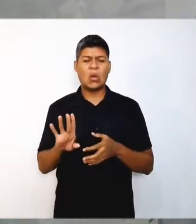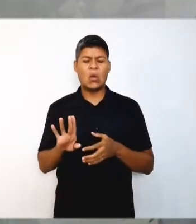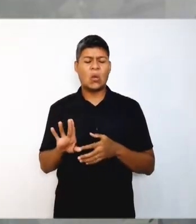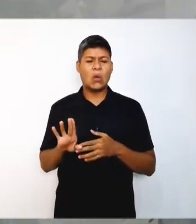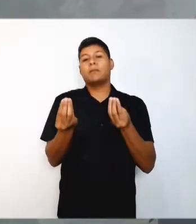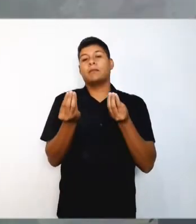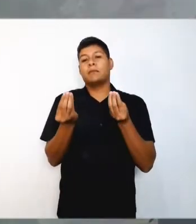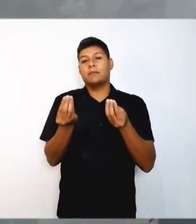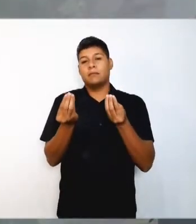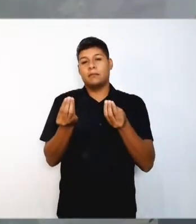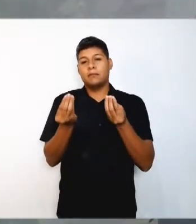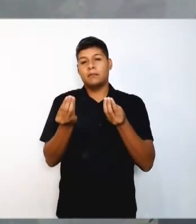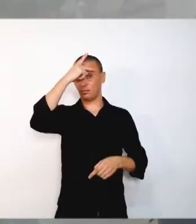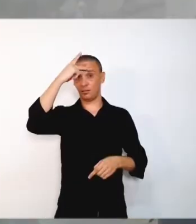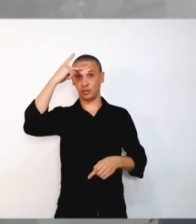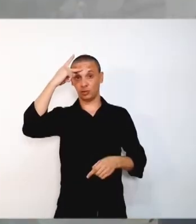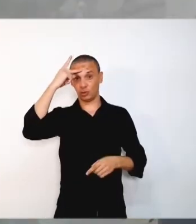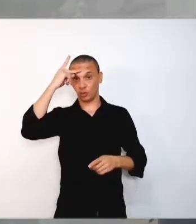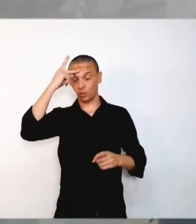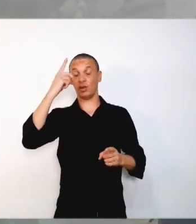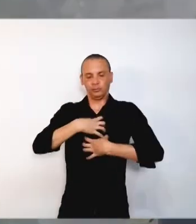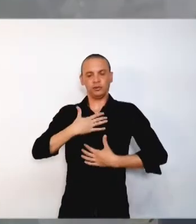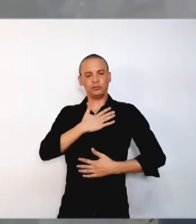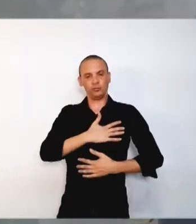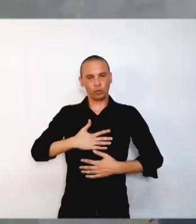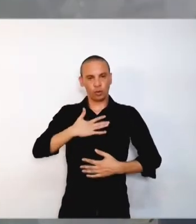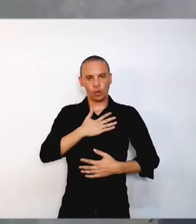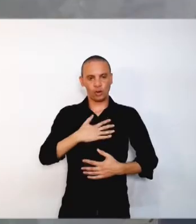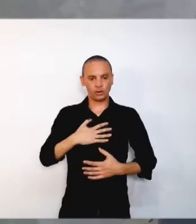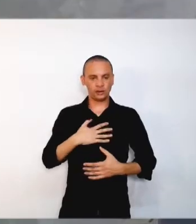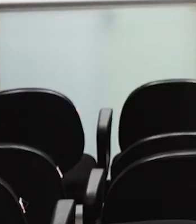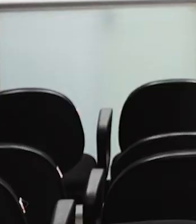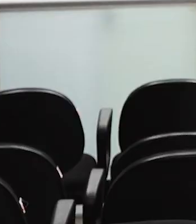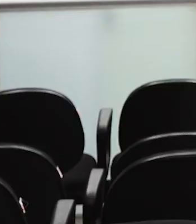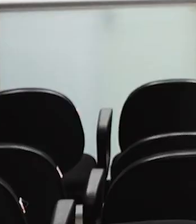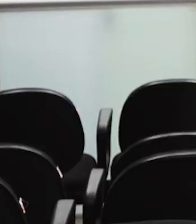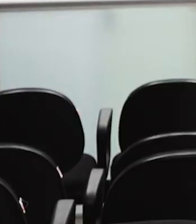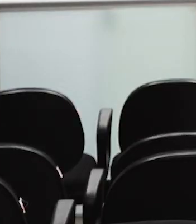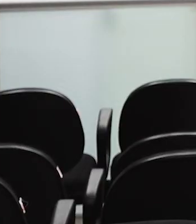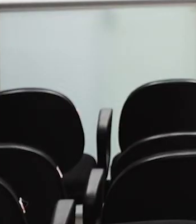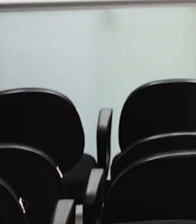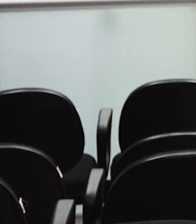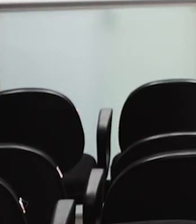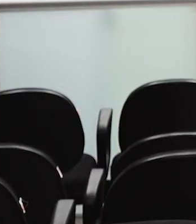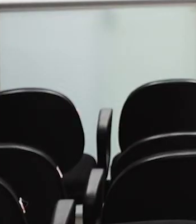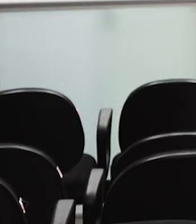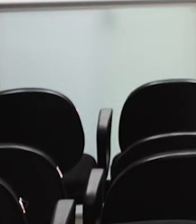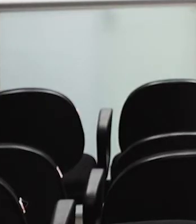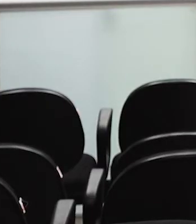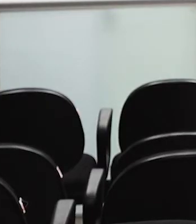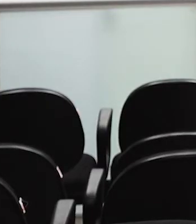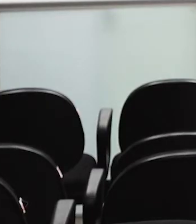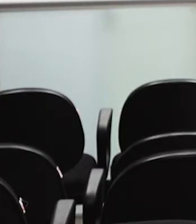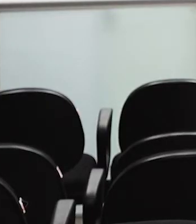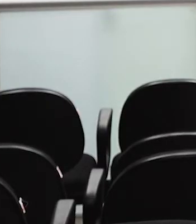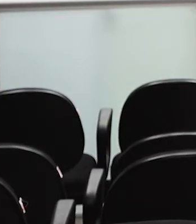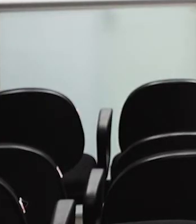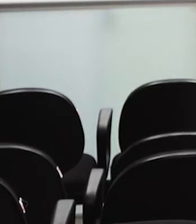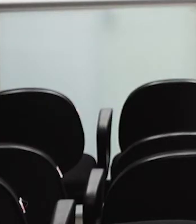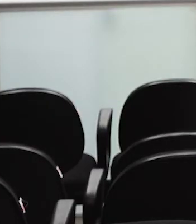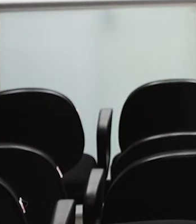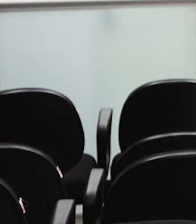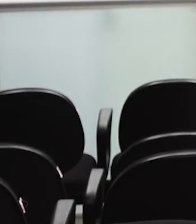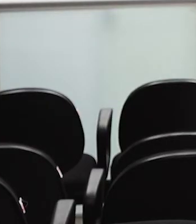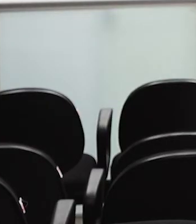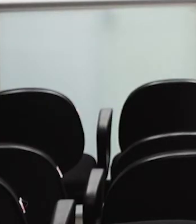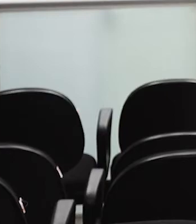Paulo Renato, Rosiello, Abelardo e Alessandra Luquezzi. Após o expediente da sessão, é hora da ordem